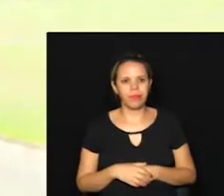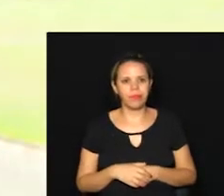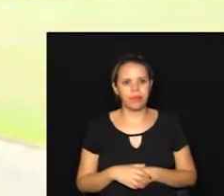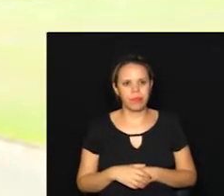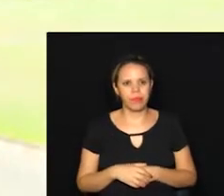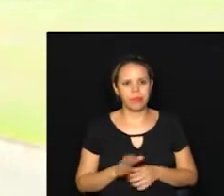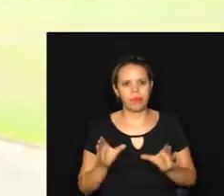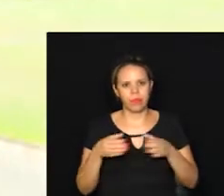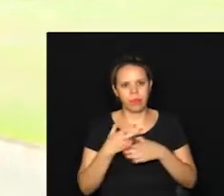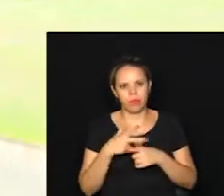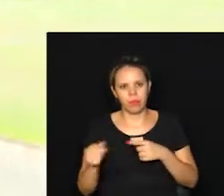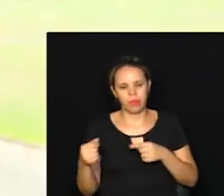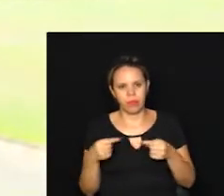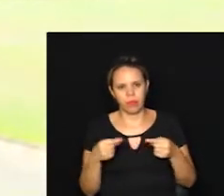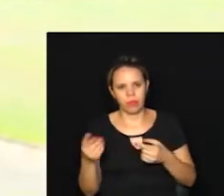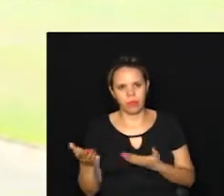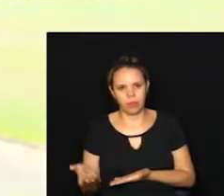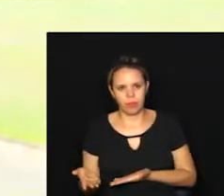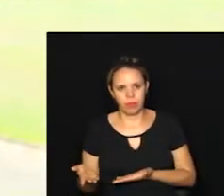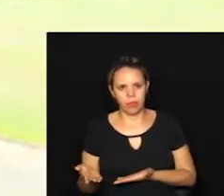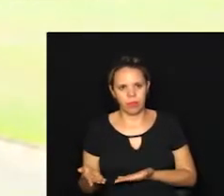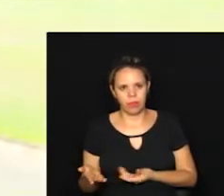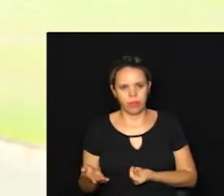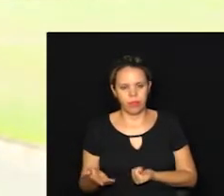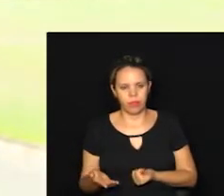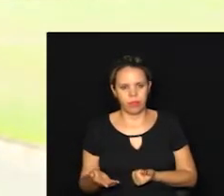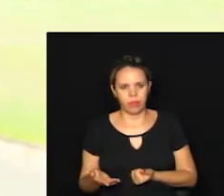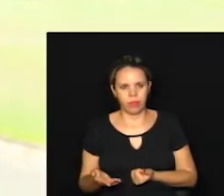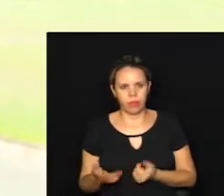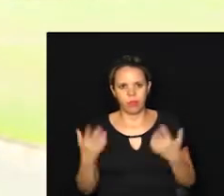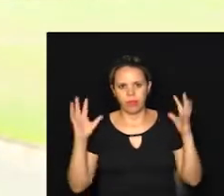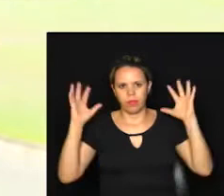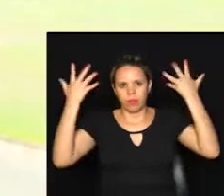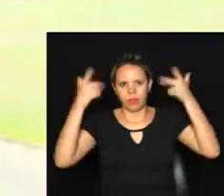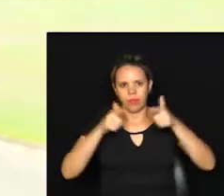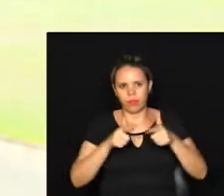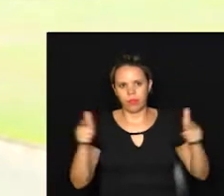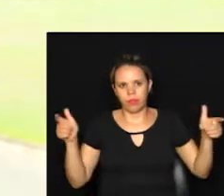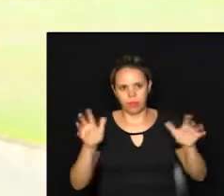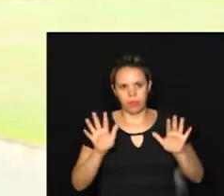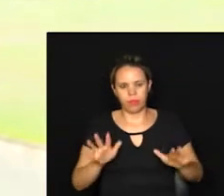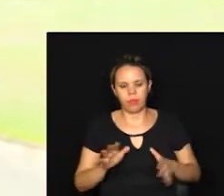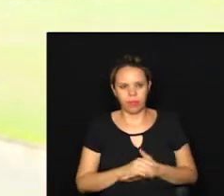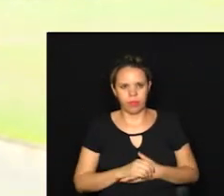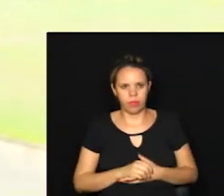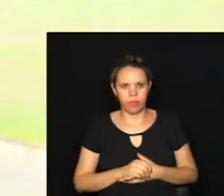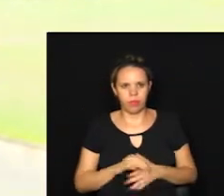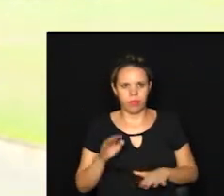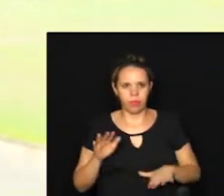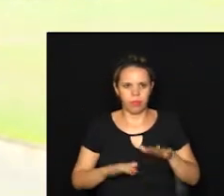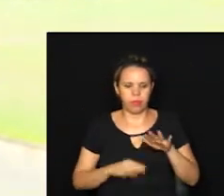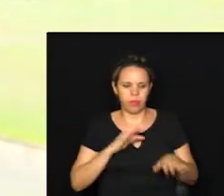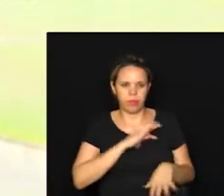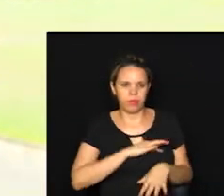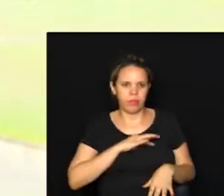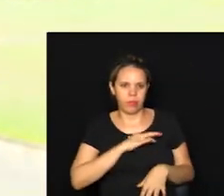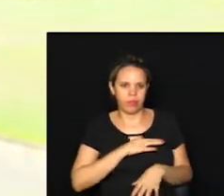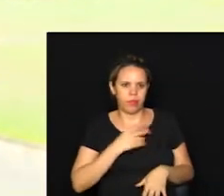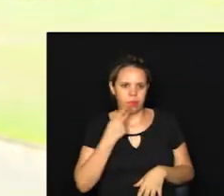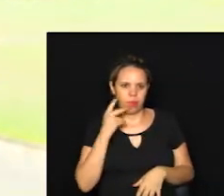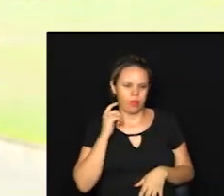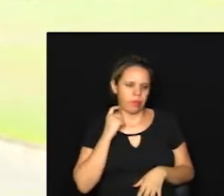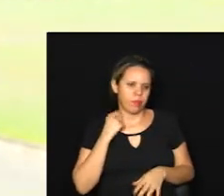O time ganha o derby, isso produz uma festa muito grande. Muitas vezes o técnico acaba